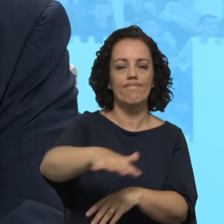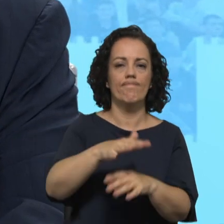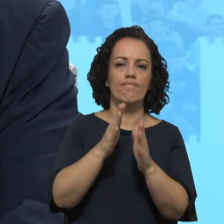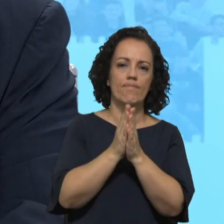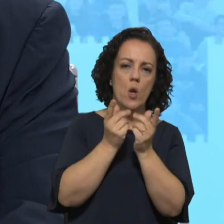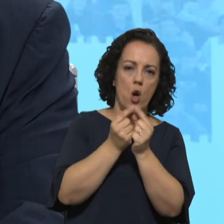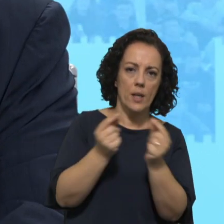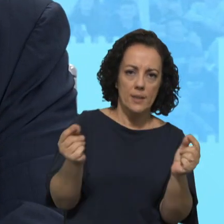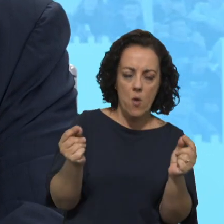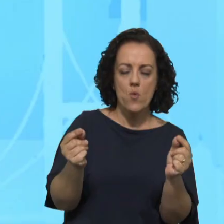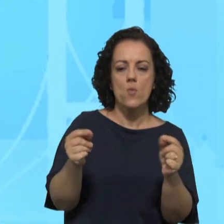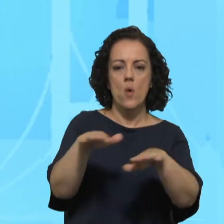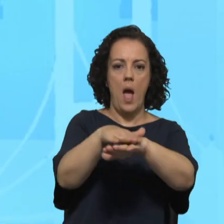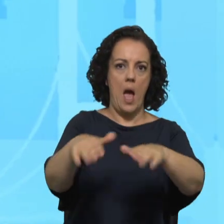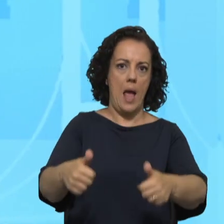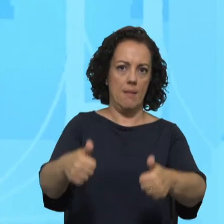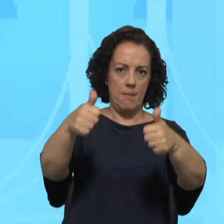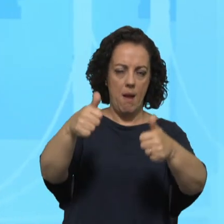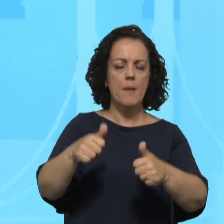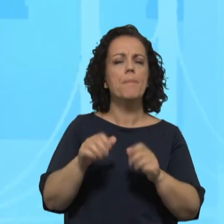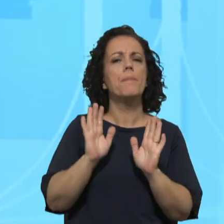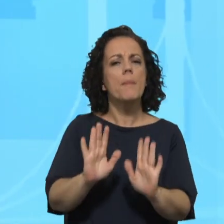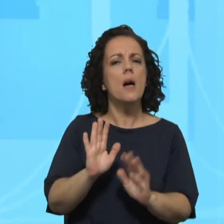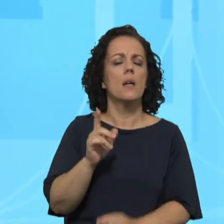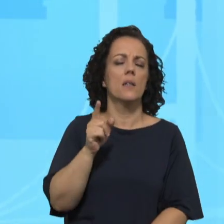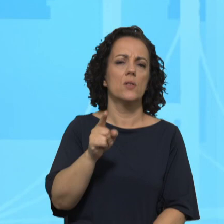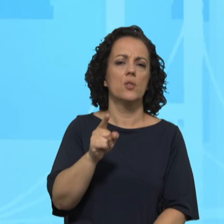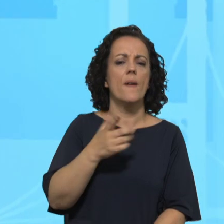altar. O que é que se pretende com